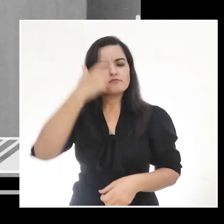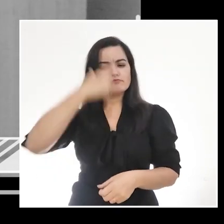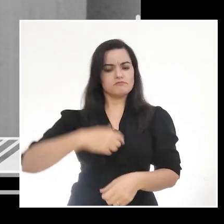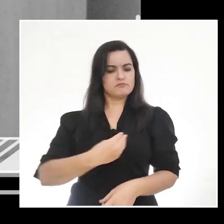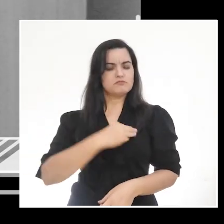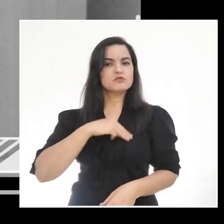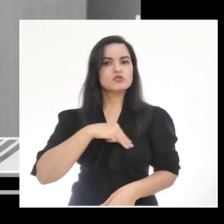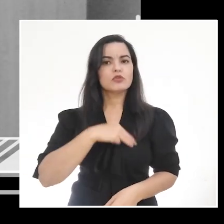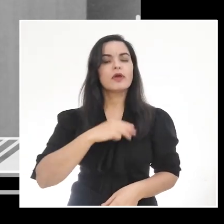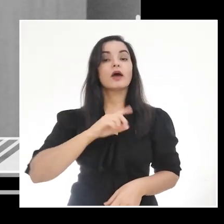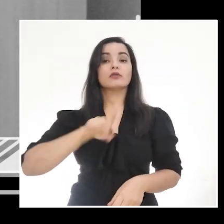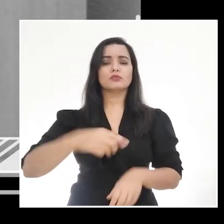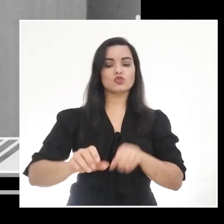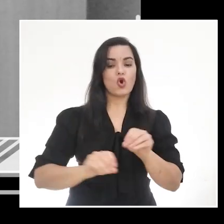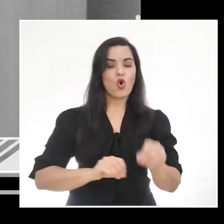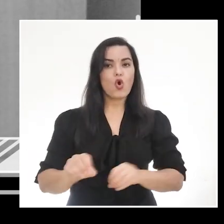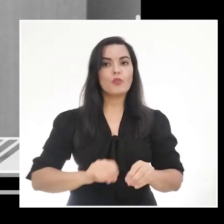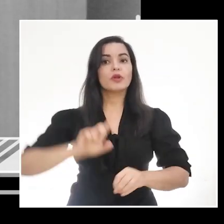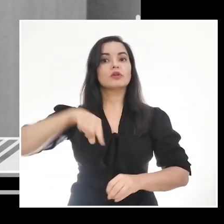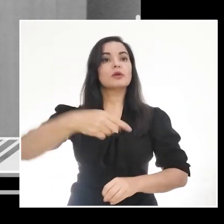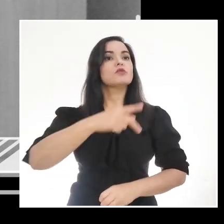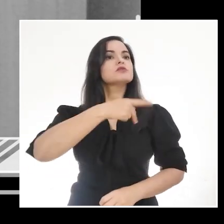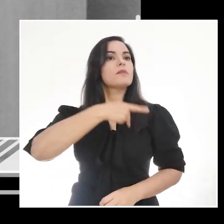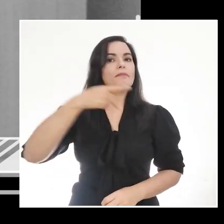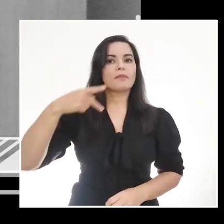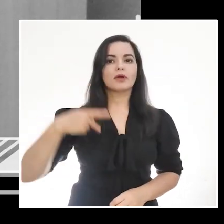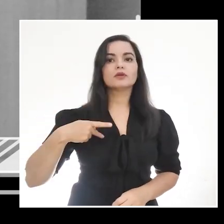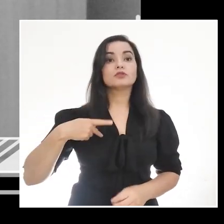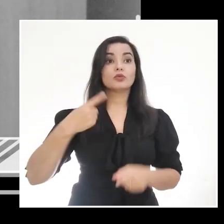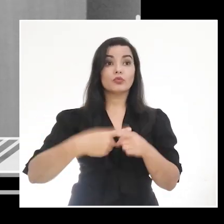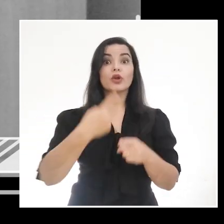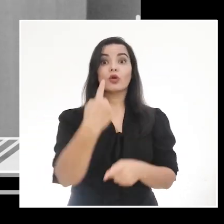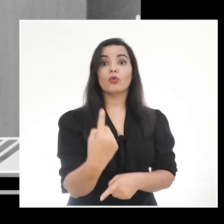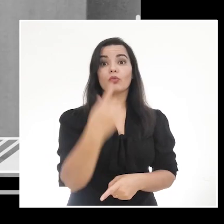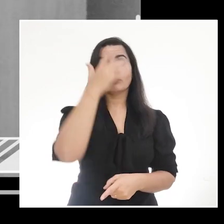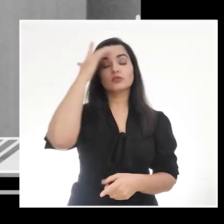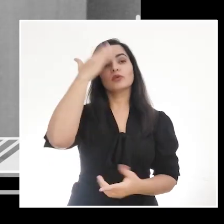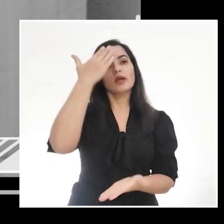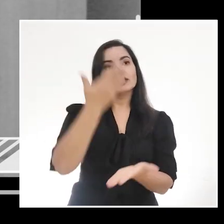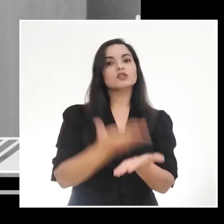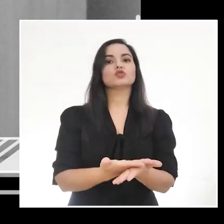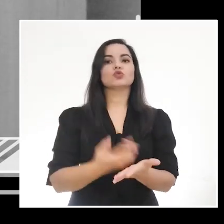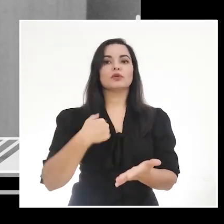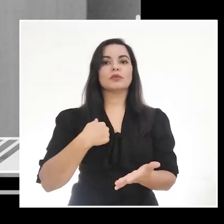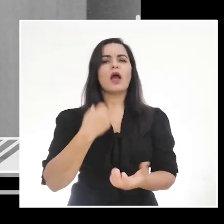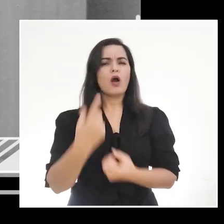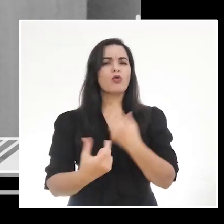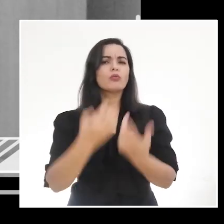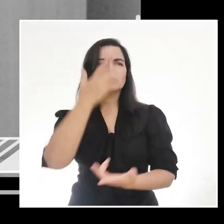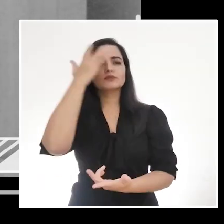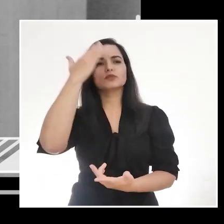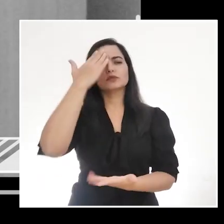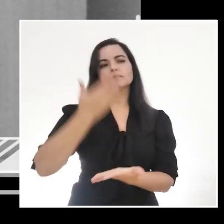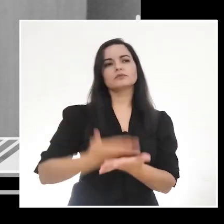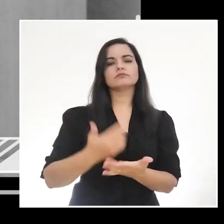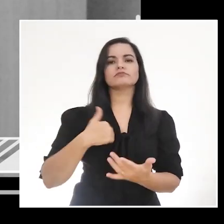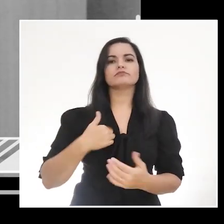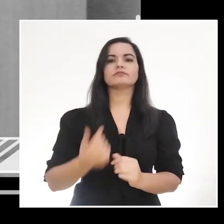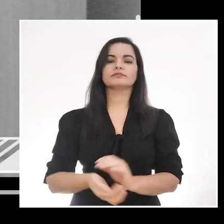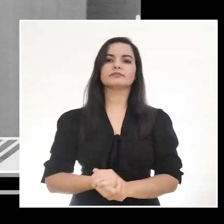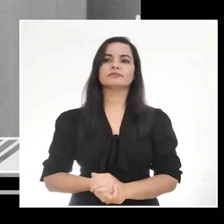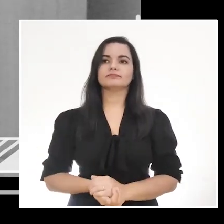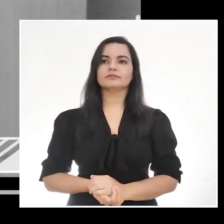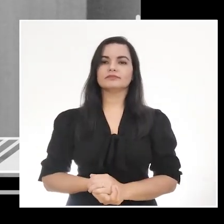um caminho a seguir como missionário, como obreiro e depois como pastor, porque alguém ou